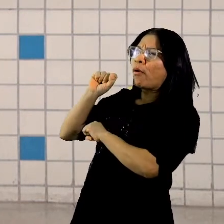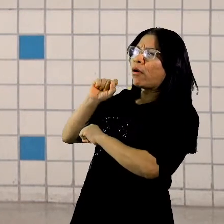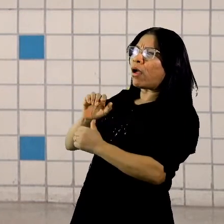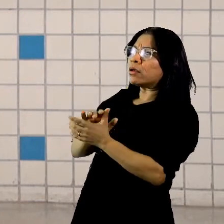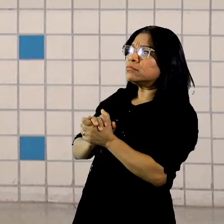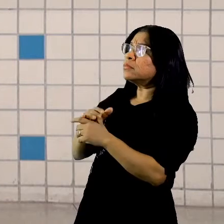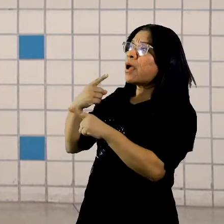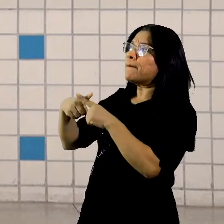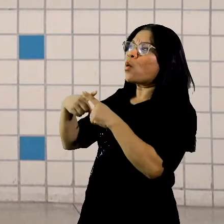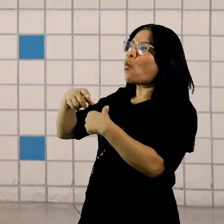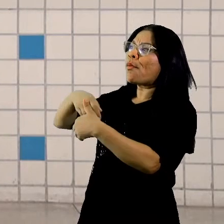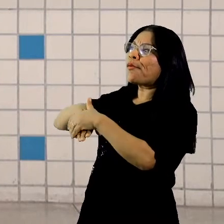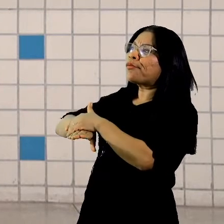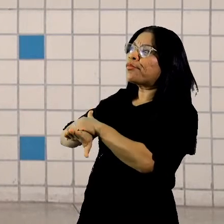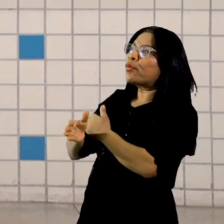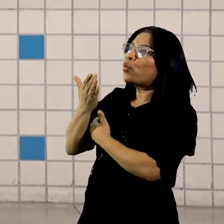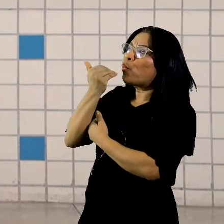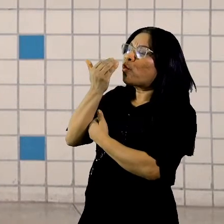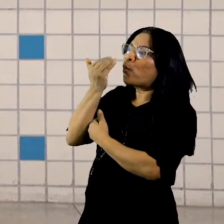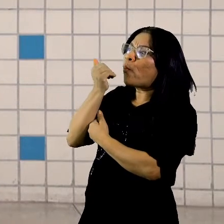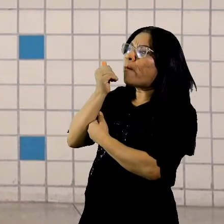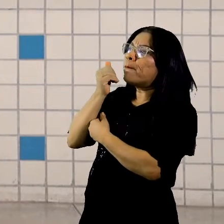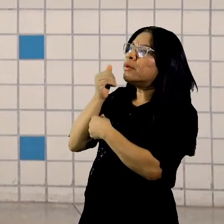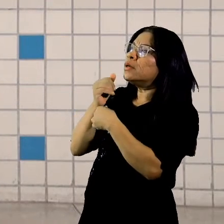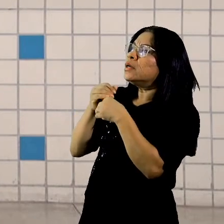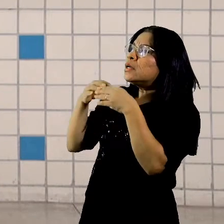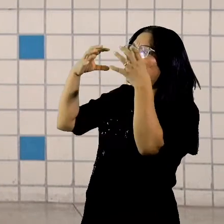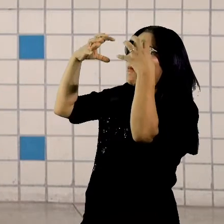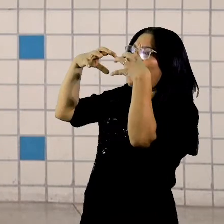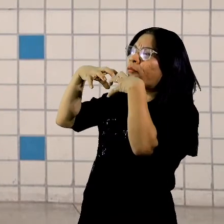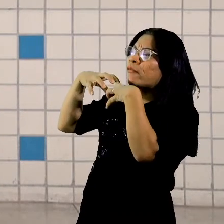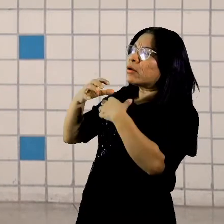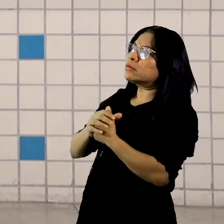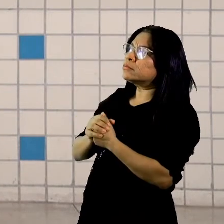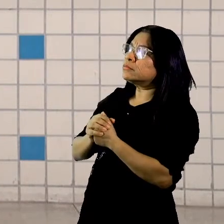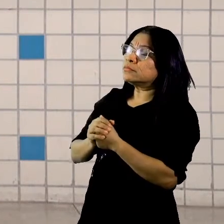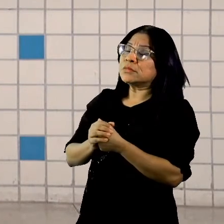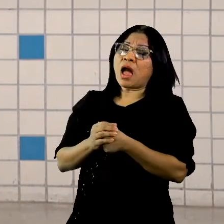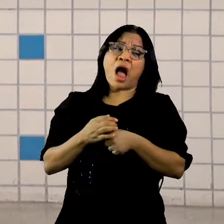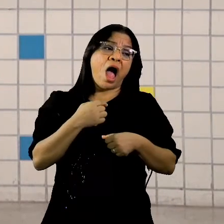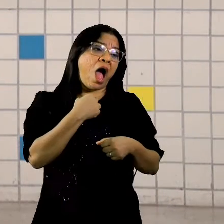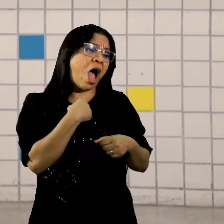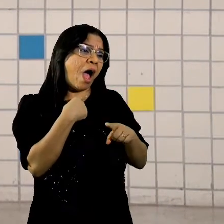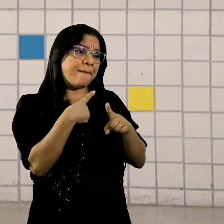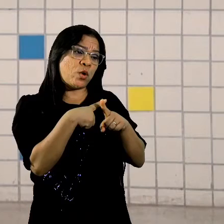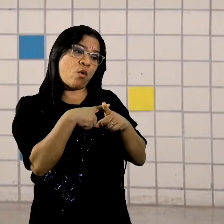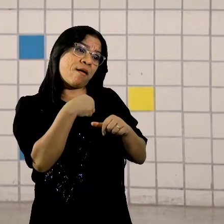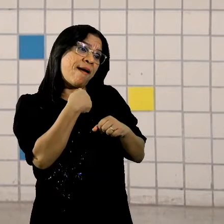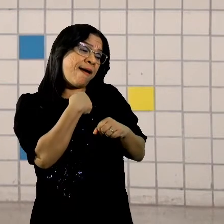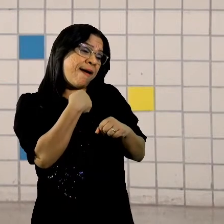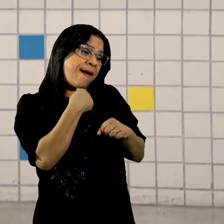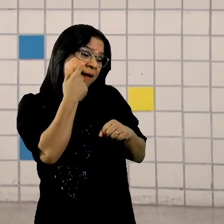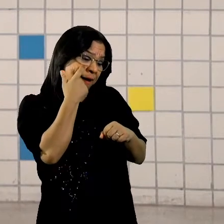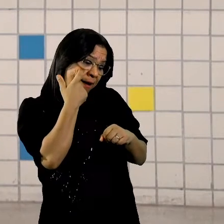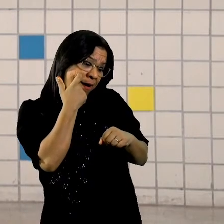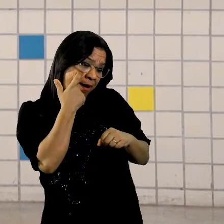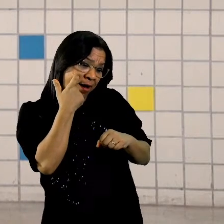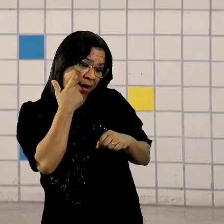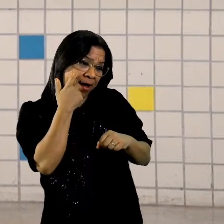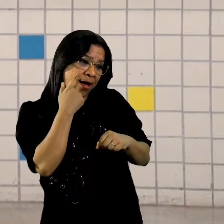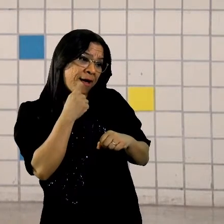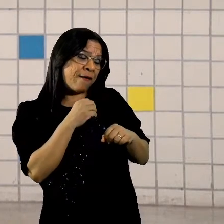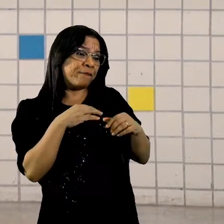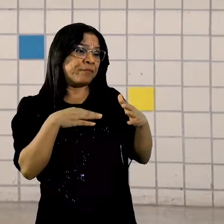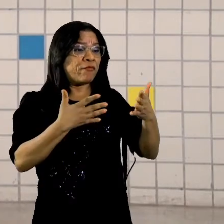inverno? Eu não tive tempo, passei o verão todo cantando, disse a cigarra. Então,